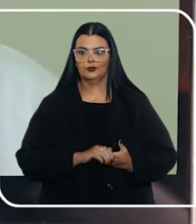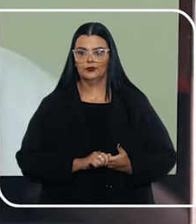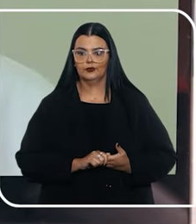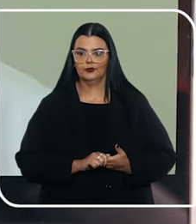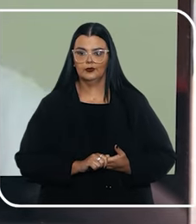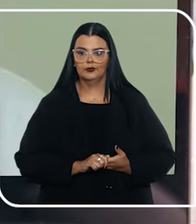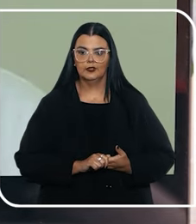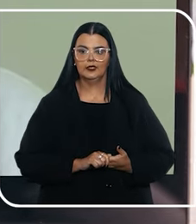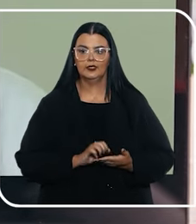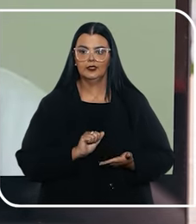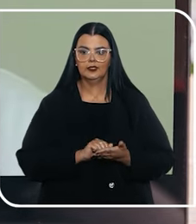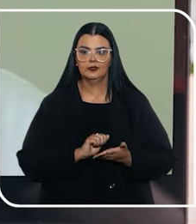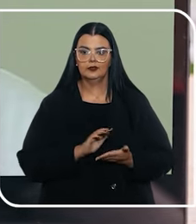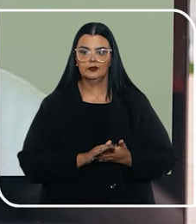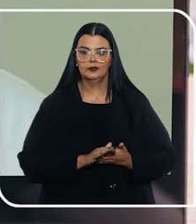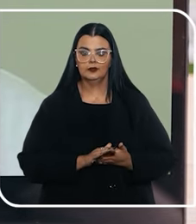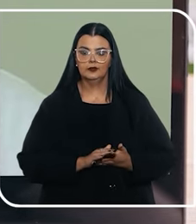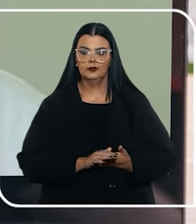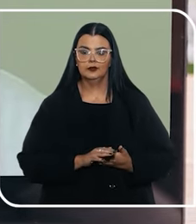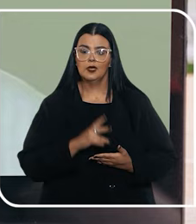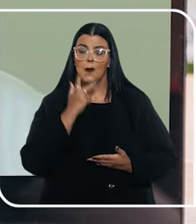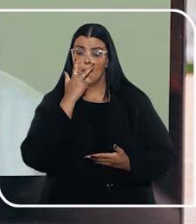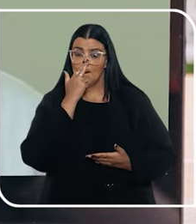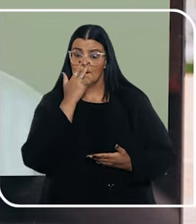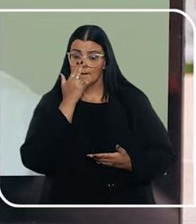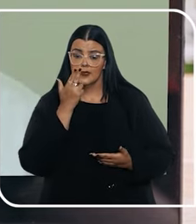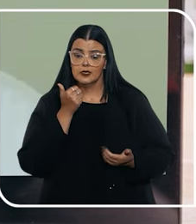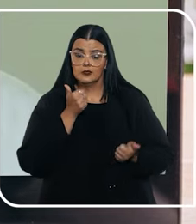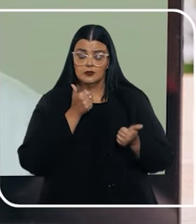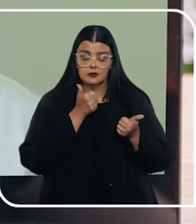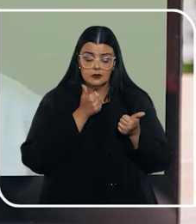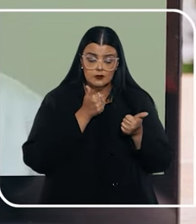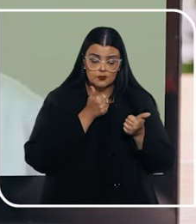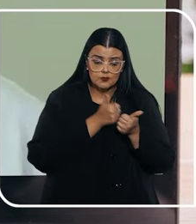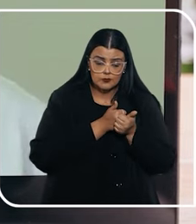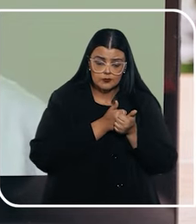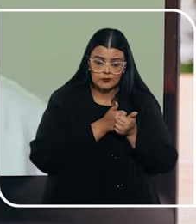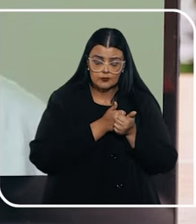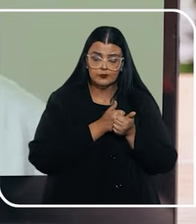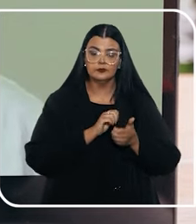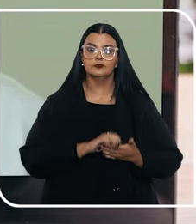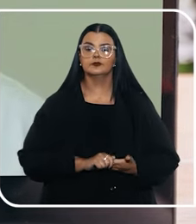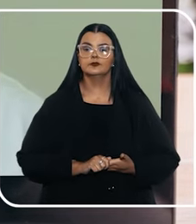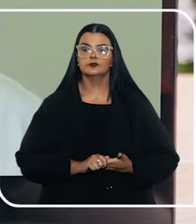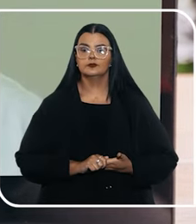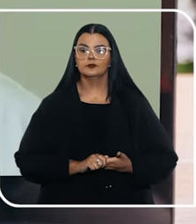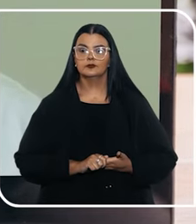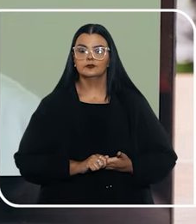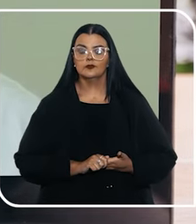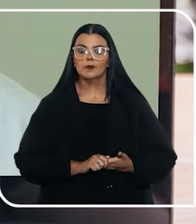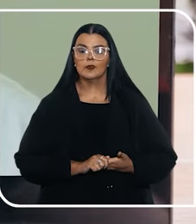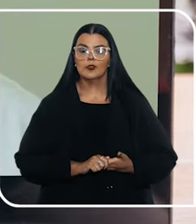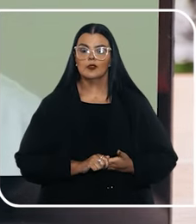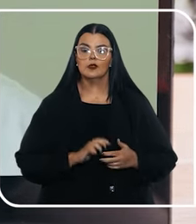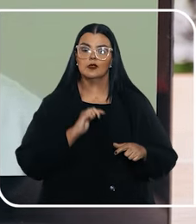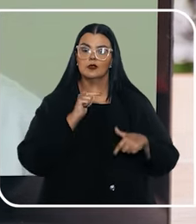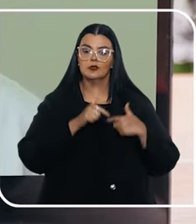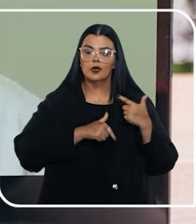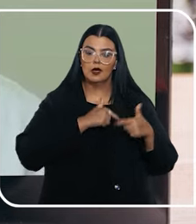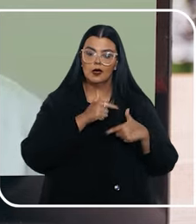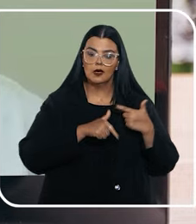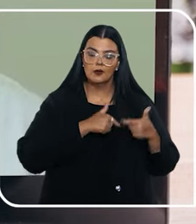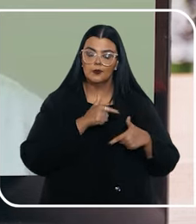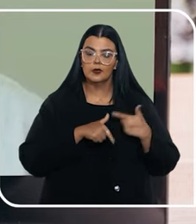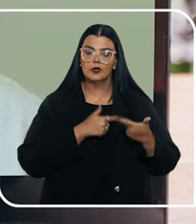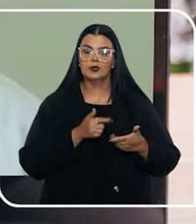assim. Então, e eu era muito próximo mesmo dela, né? Então, toda vez que eu chegava do